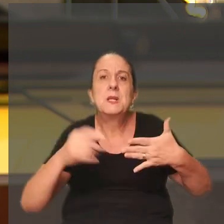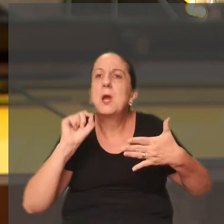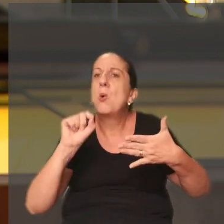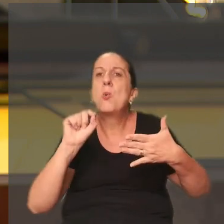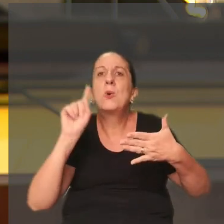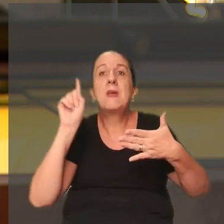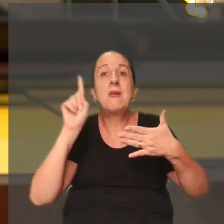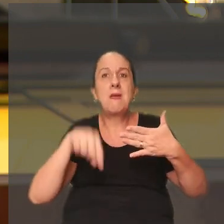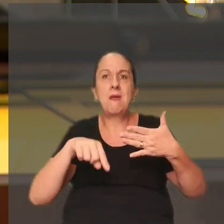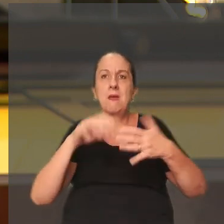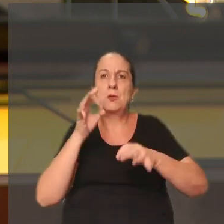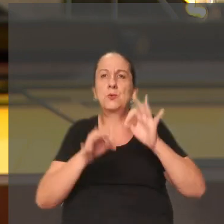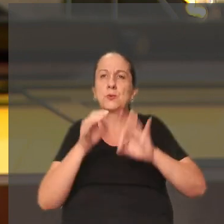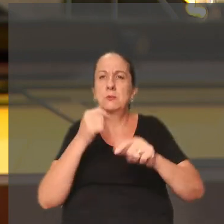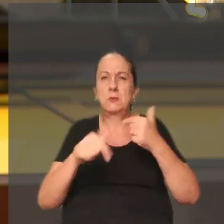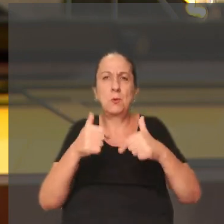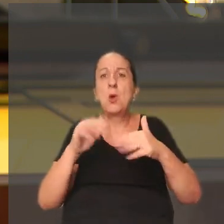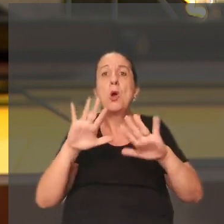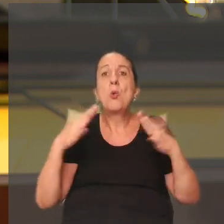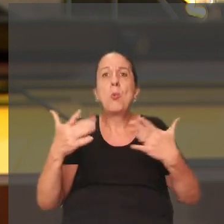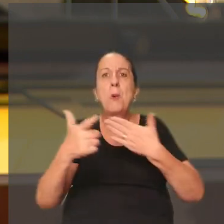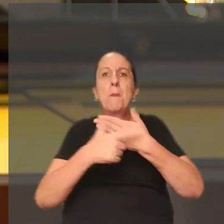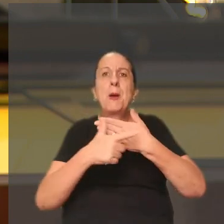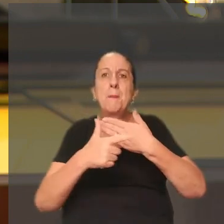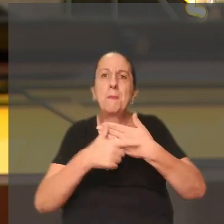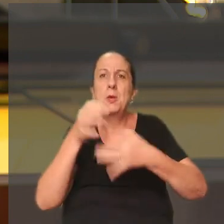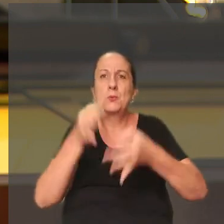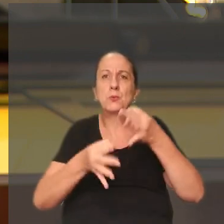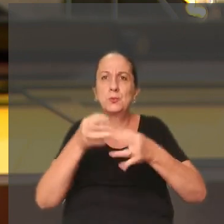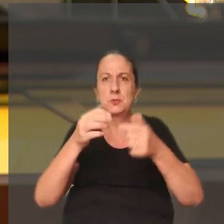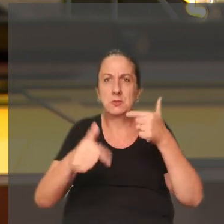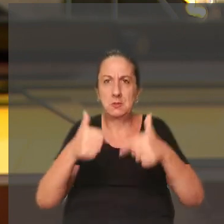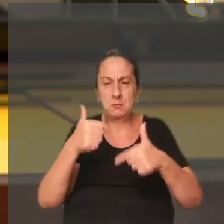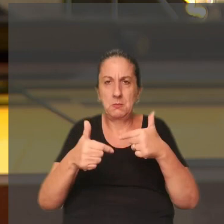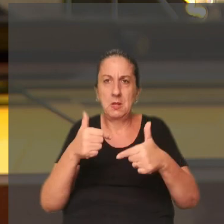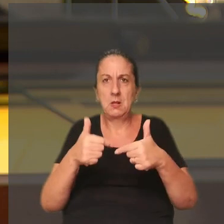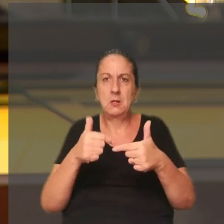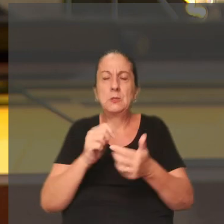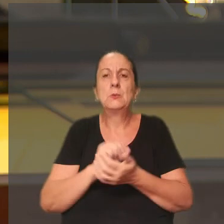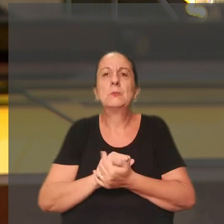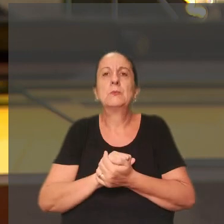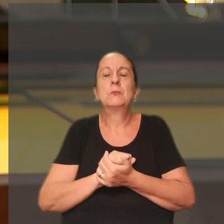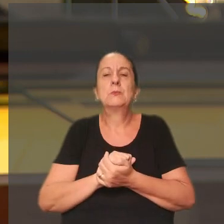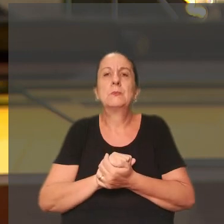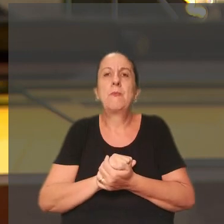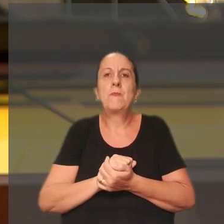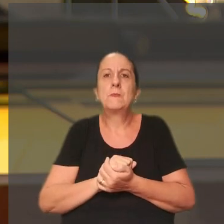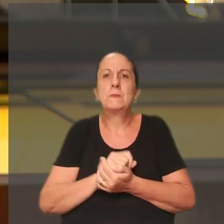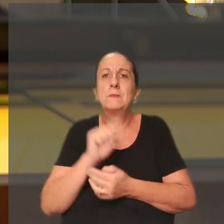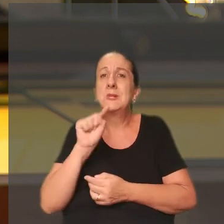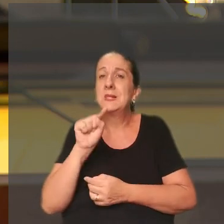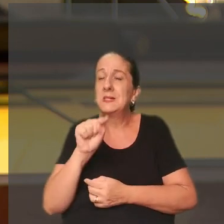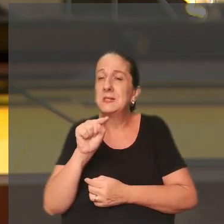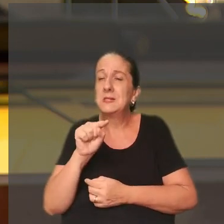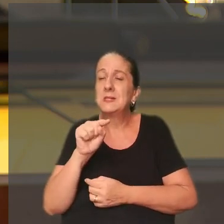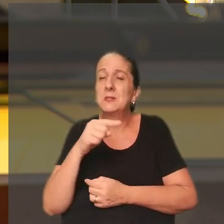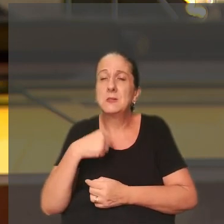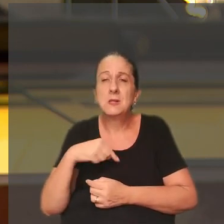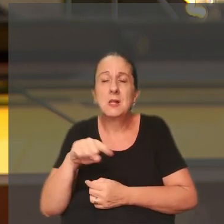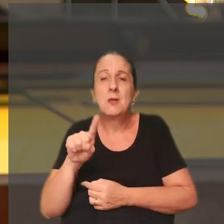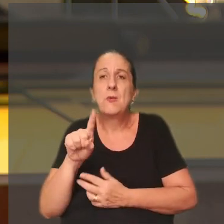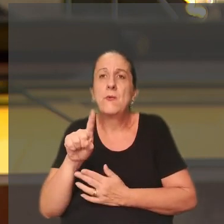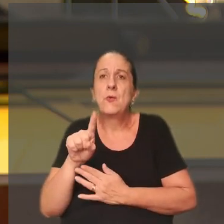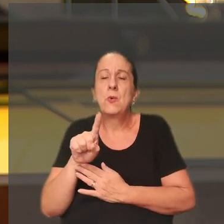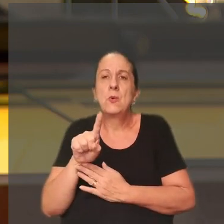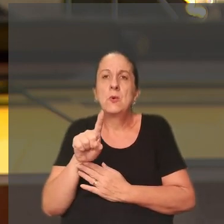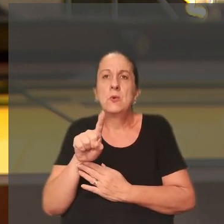para explicar o que era a Justiça do Trabalho, qual era o papel da Justiça do Trabalho, e isso